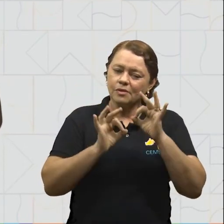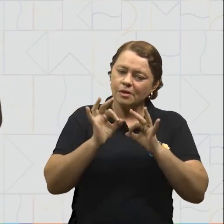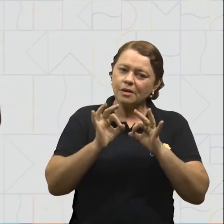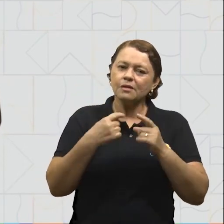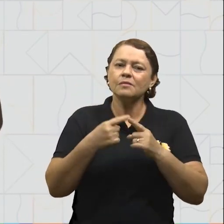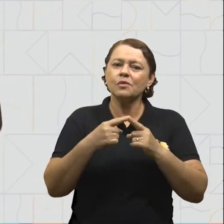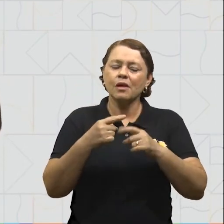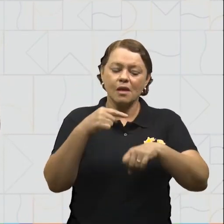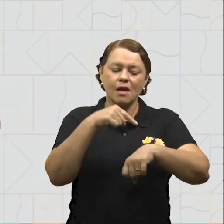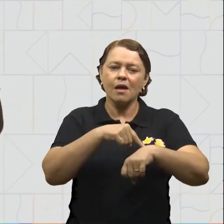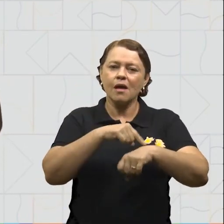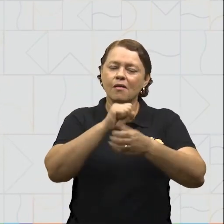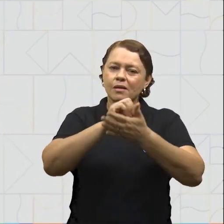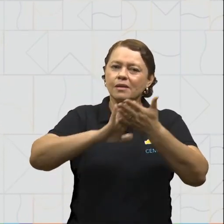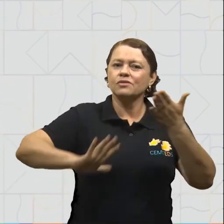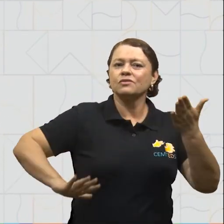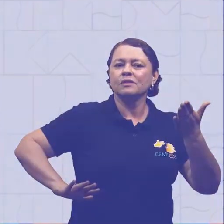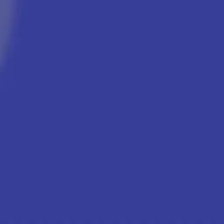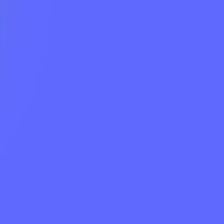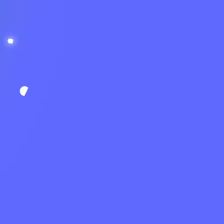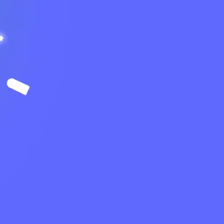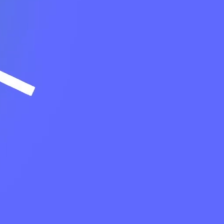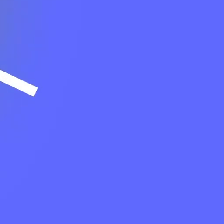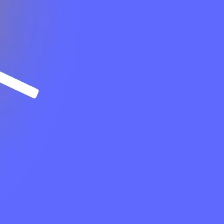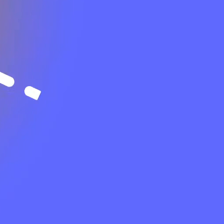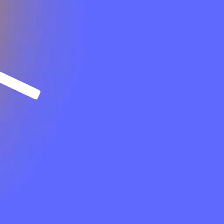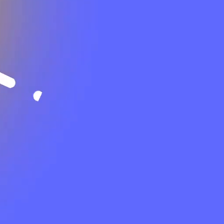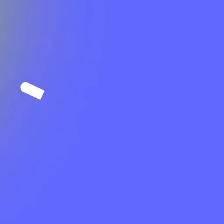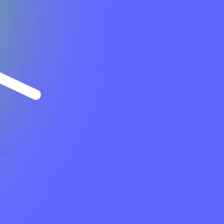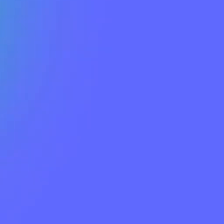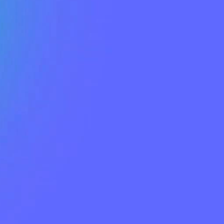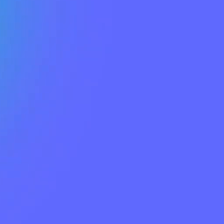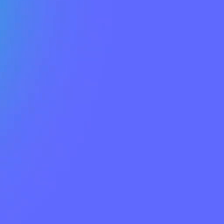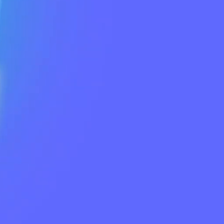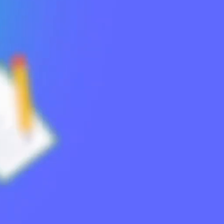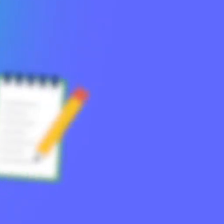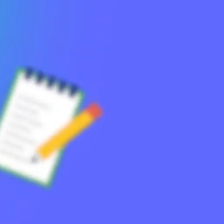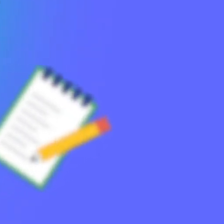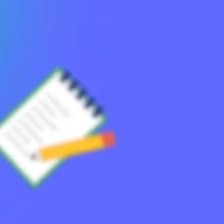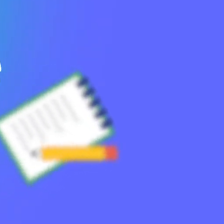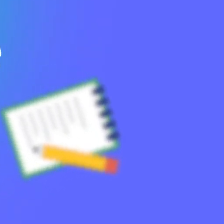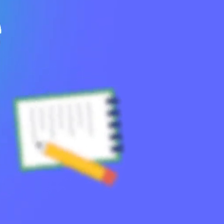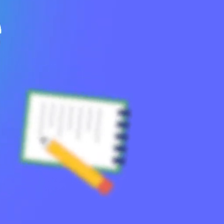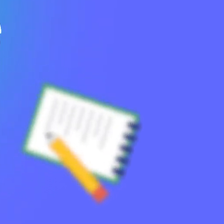pois chegou a hora da atividade E aí